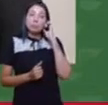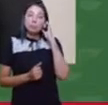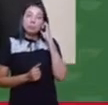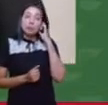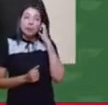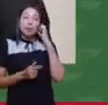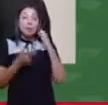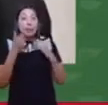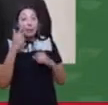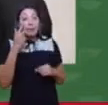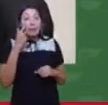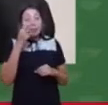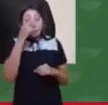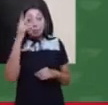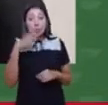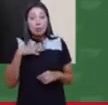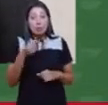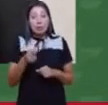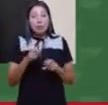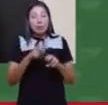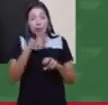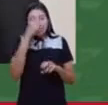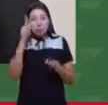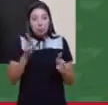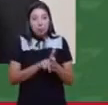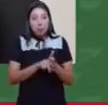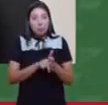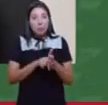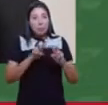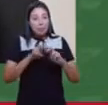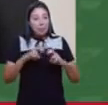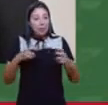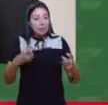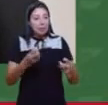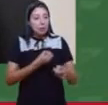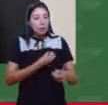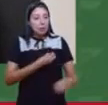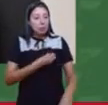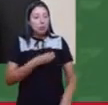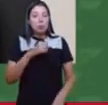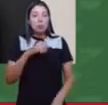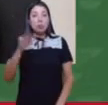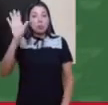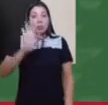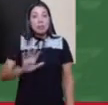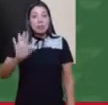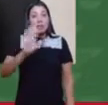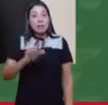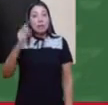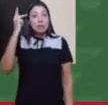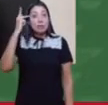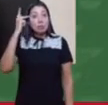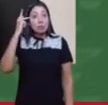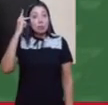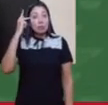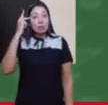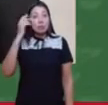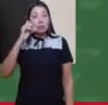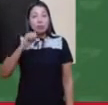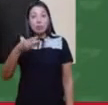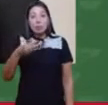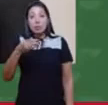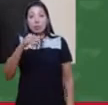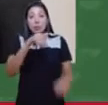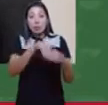a apuração, os mesários. Eu vou dar aqui números: no estado de São Paulo, tem 393